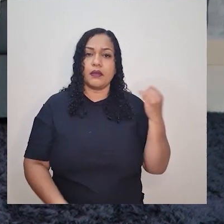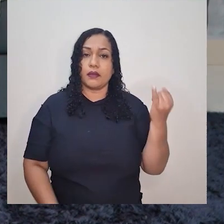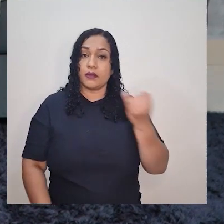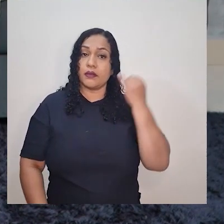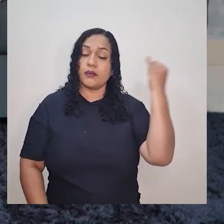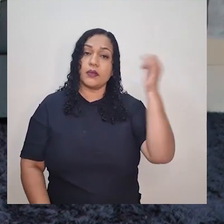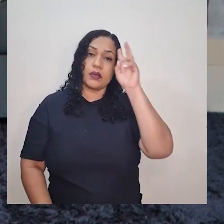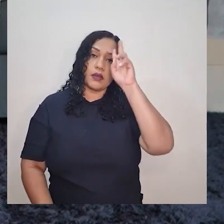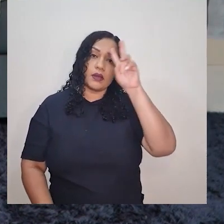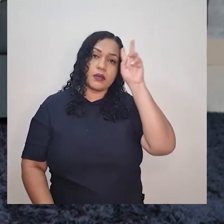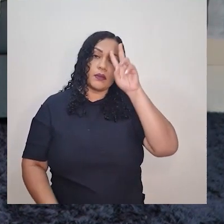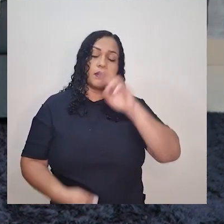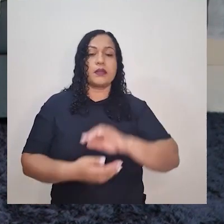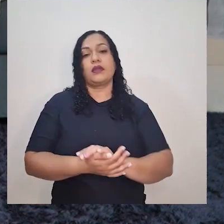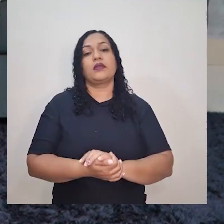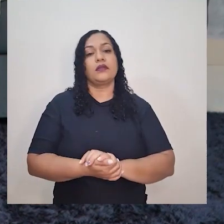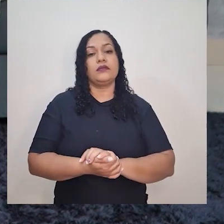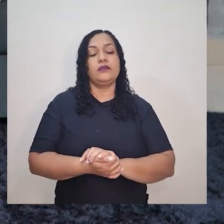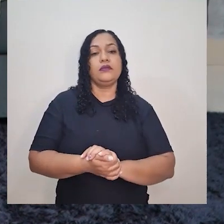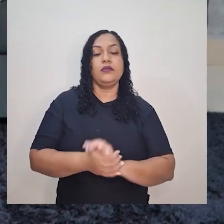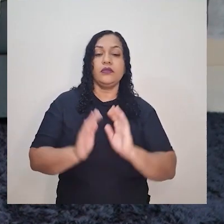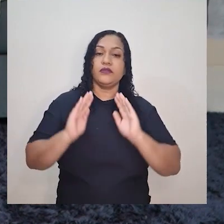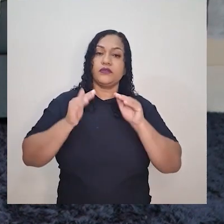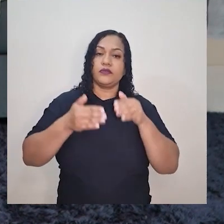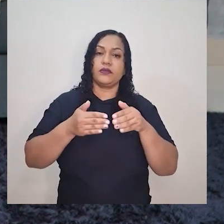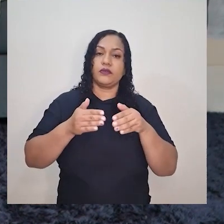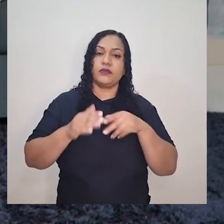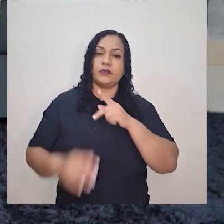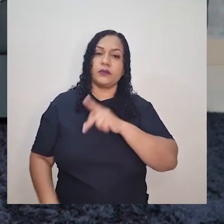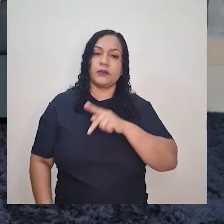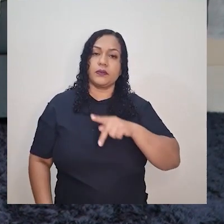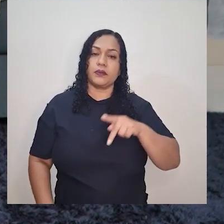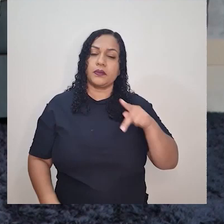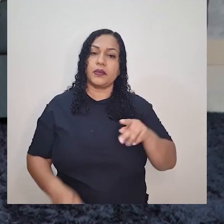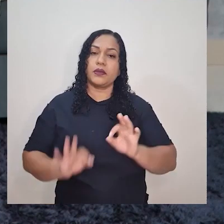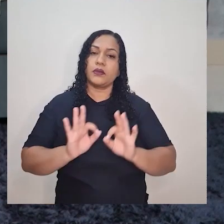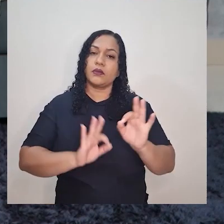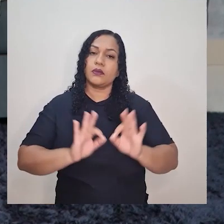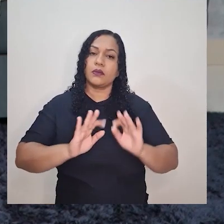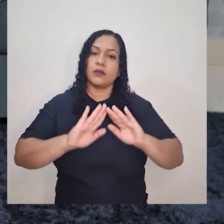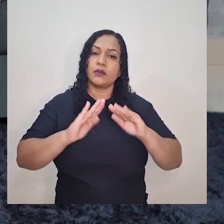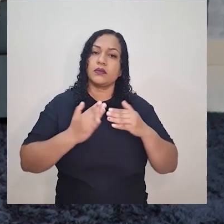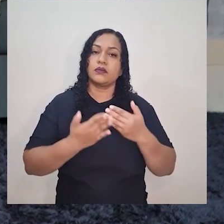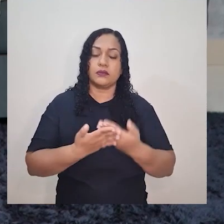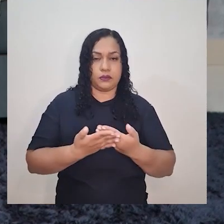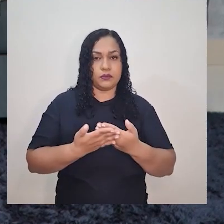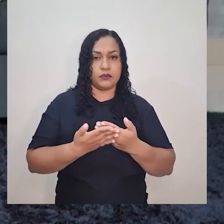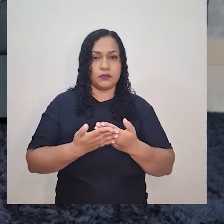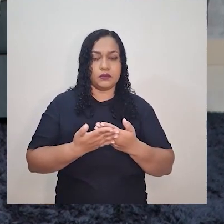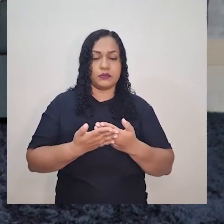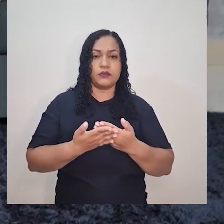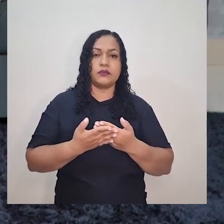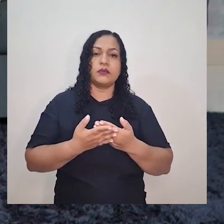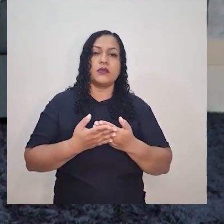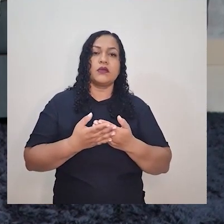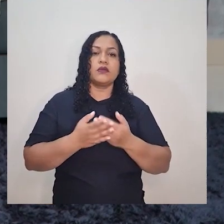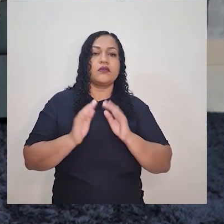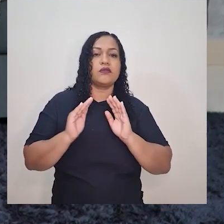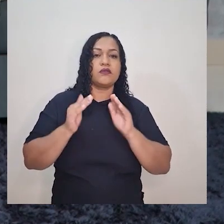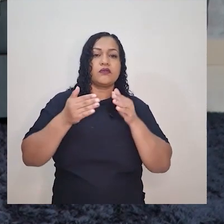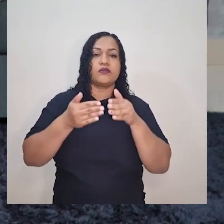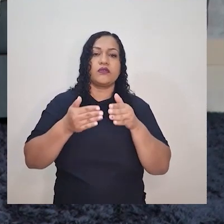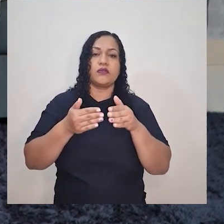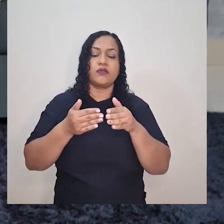que a abordagem do projeto político-pedagógico como organização do trabalho da escola como um todo está fundada em